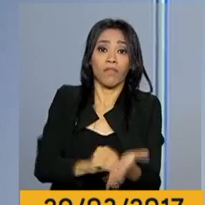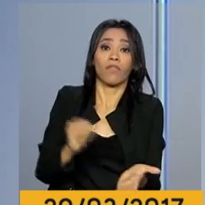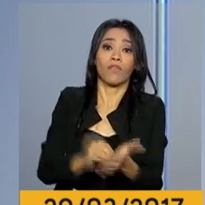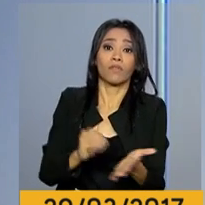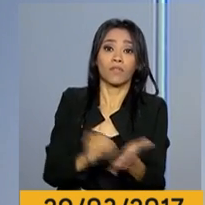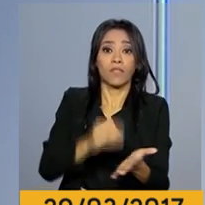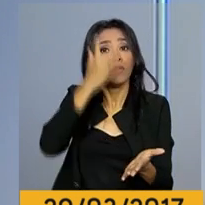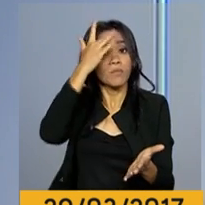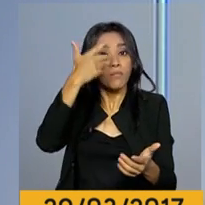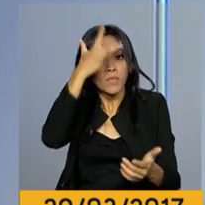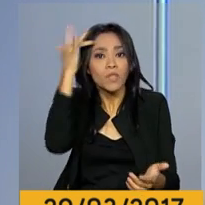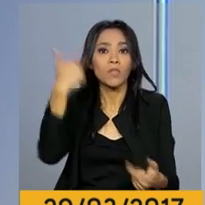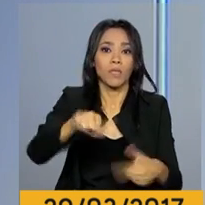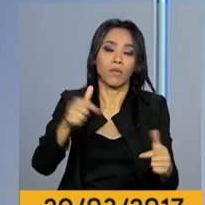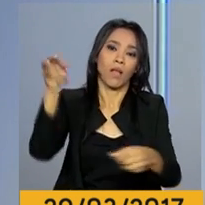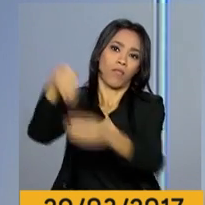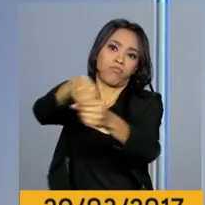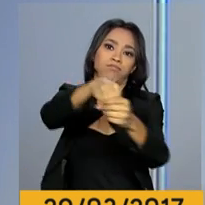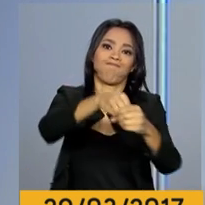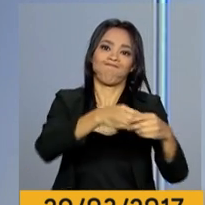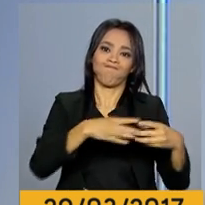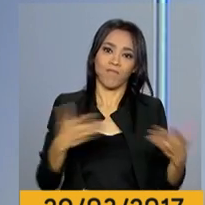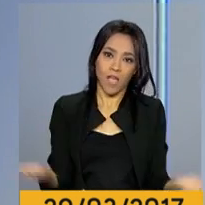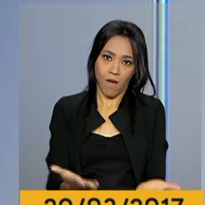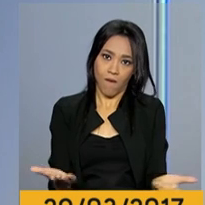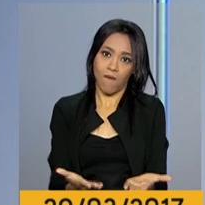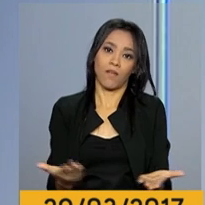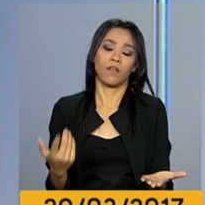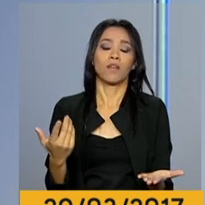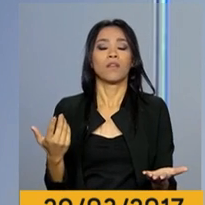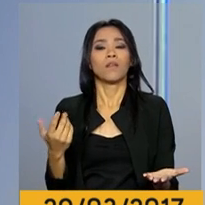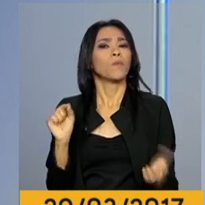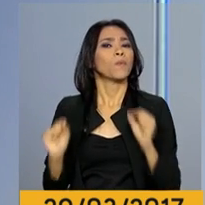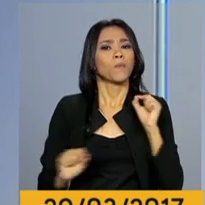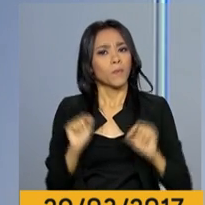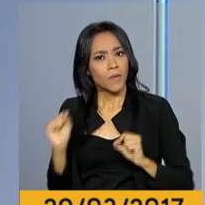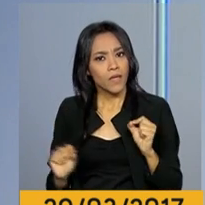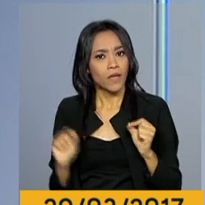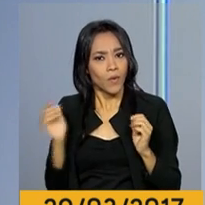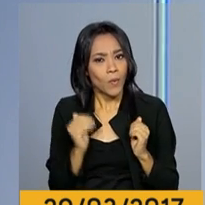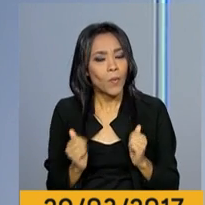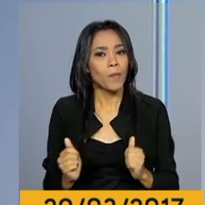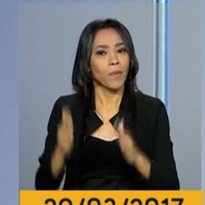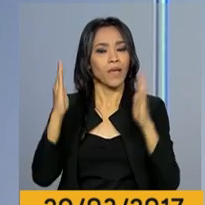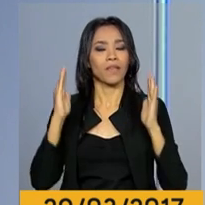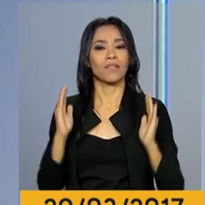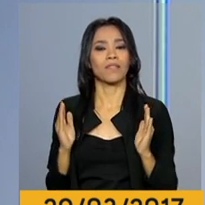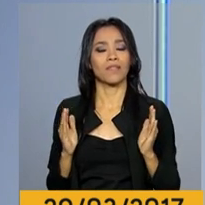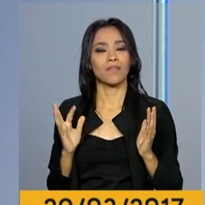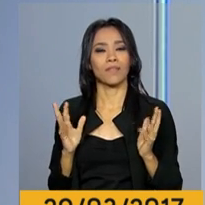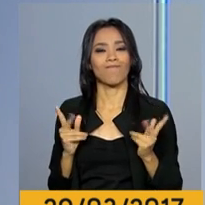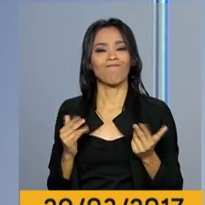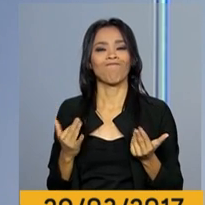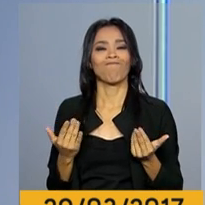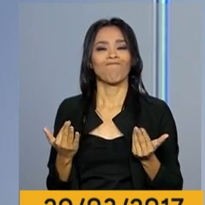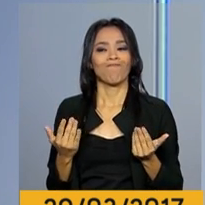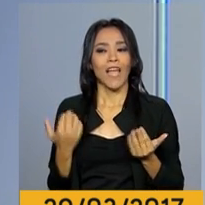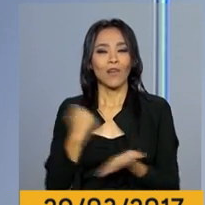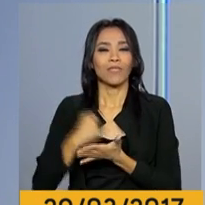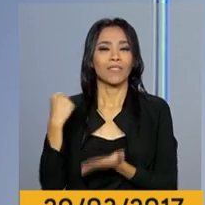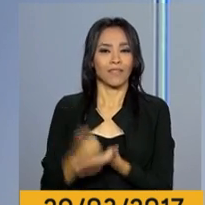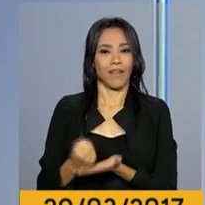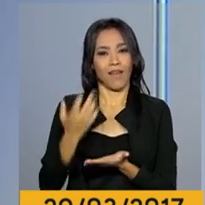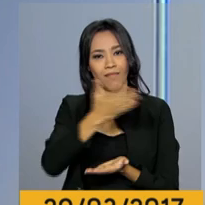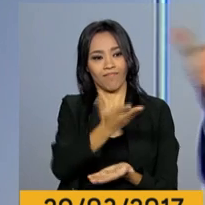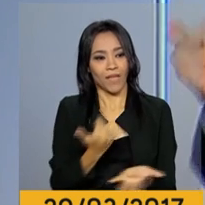embora não tivesse produção suficiente e agora nesse primeiro momento começam a utilizar a sua capacidade ociosa e sem